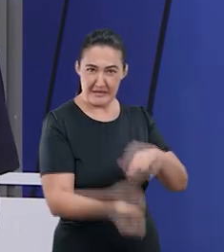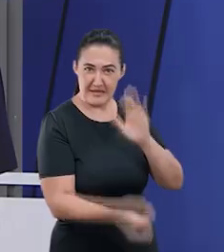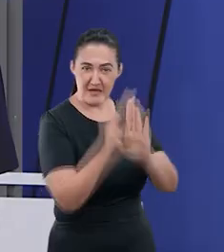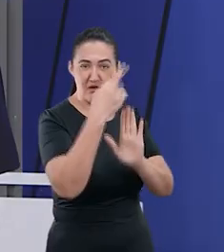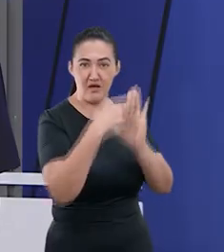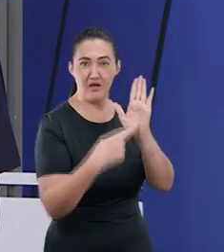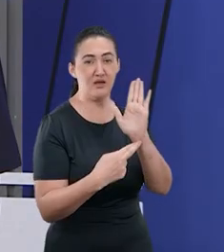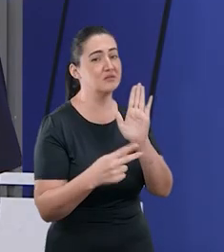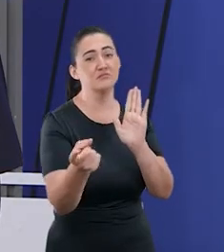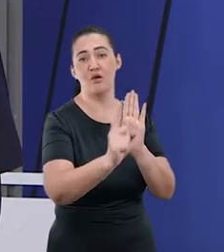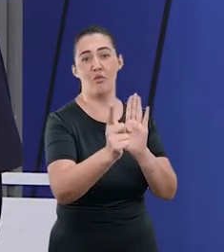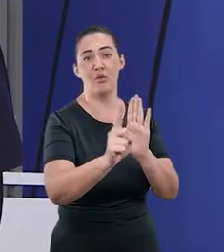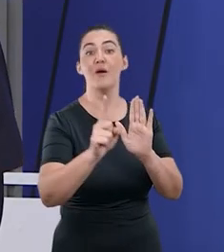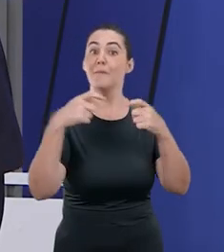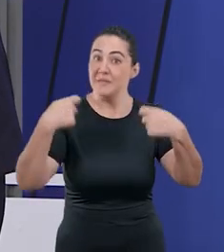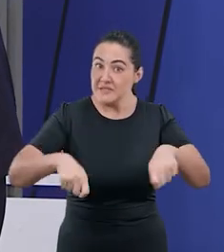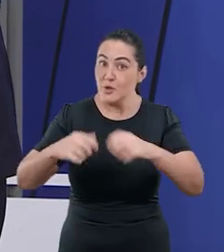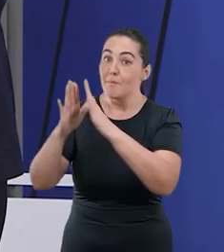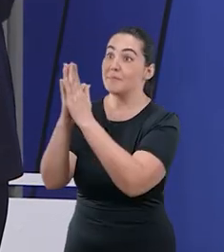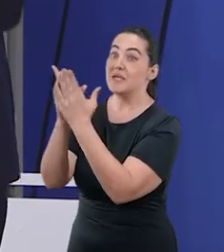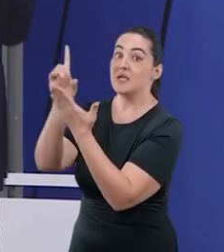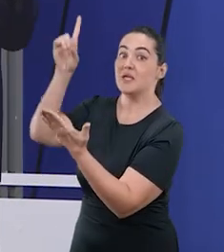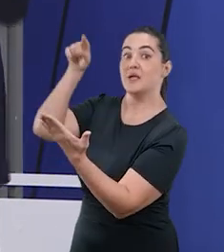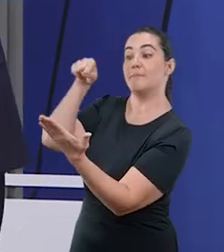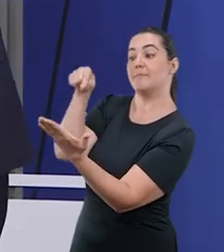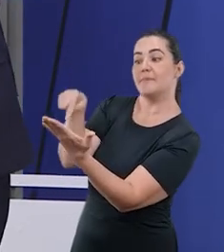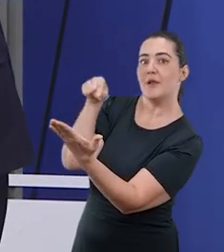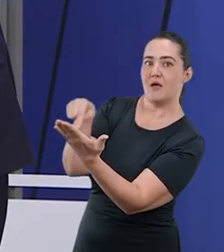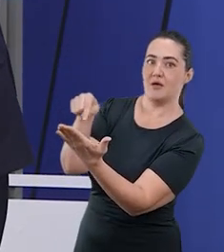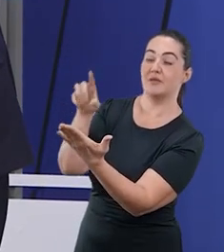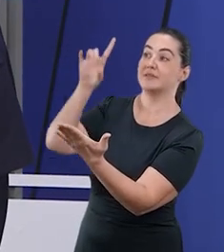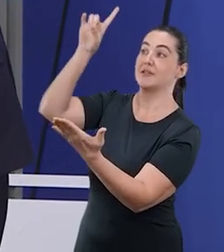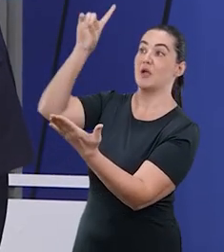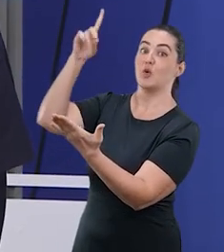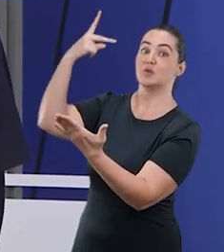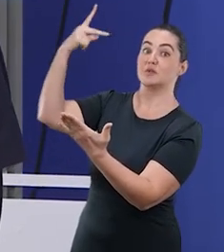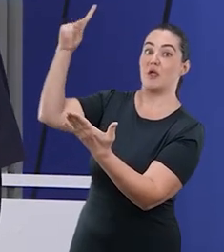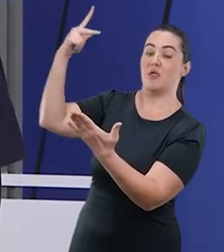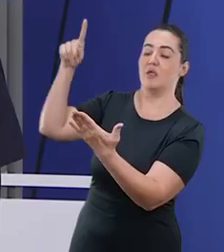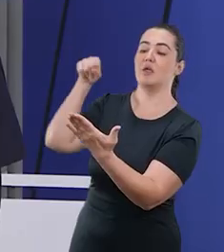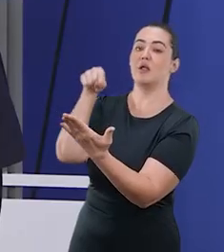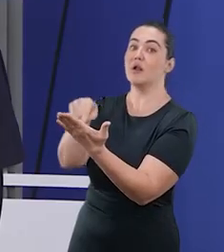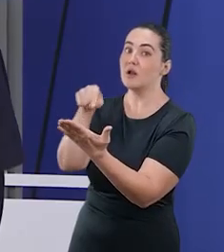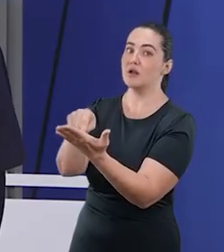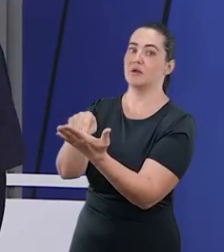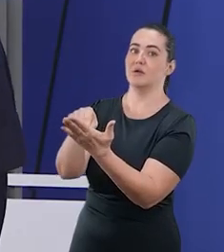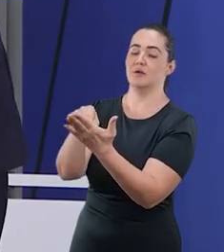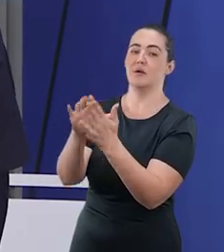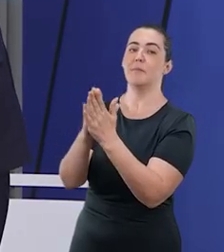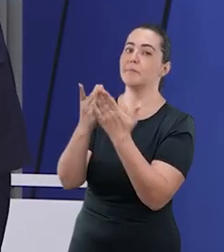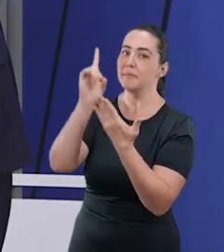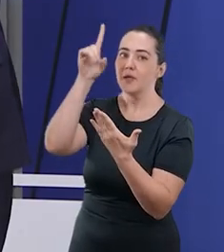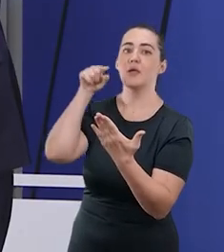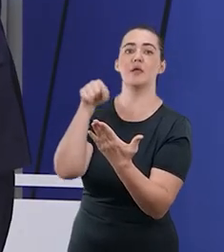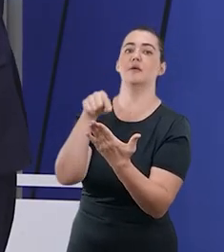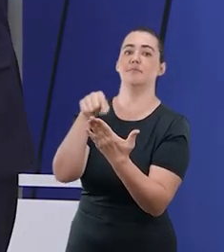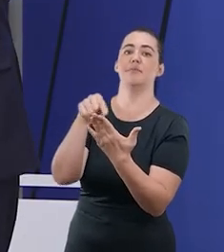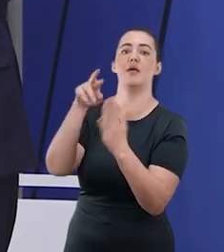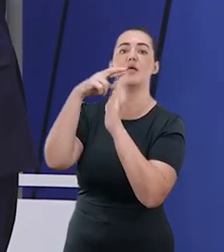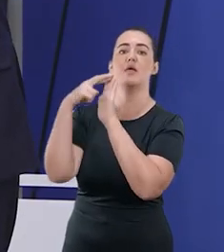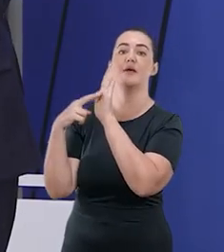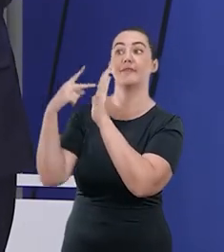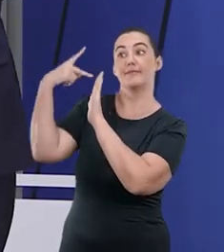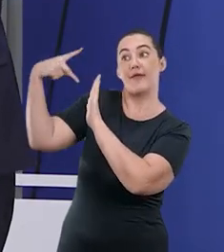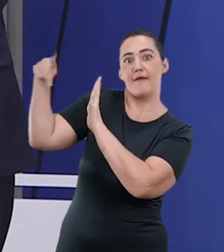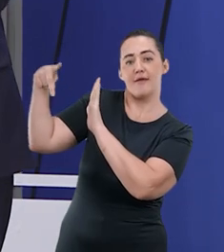viver de acordo com esta palavra. Eu preciso basear a minha vida nesta palavra. As doutrinas devem estar fundamentadas no